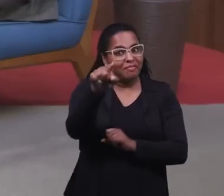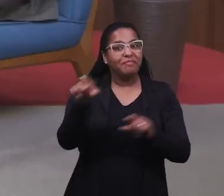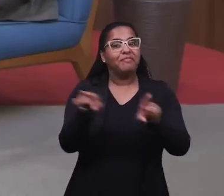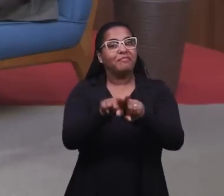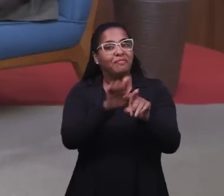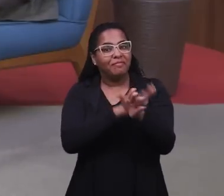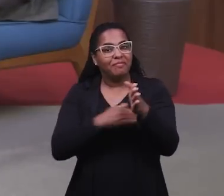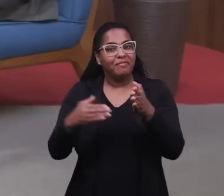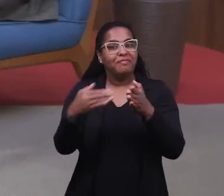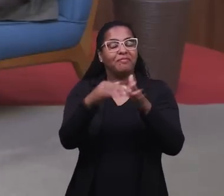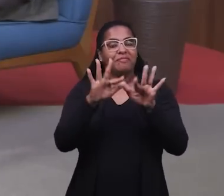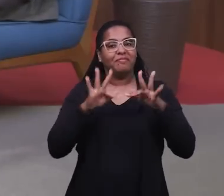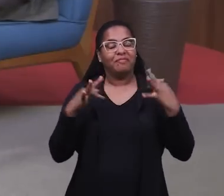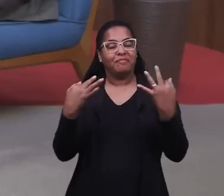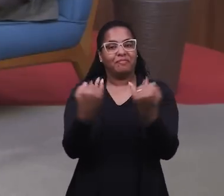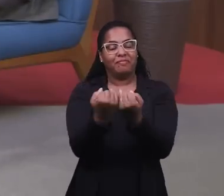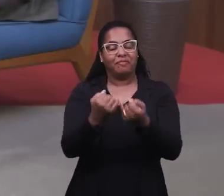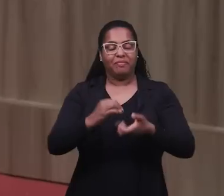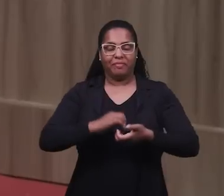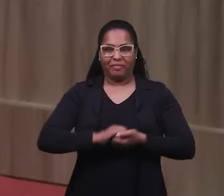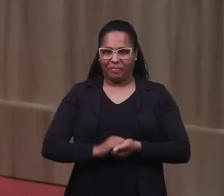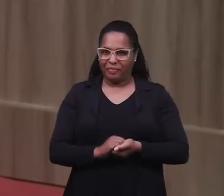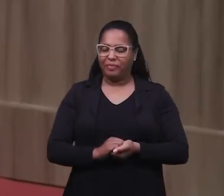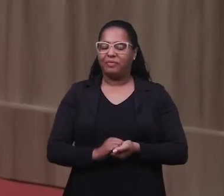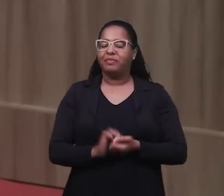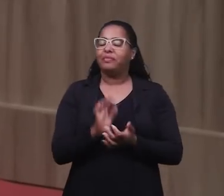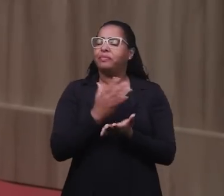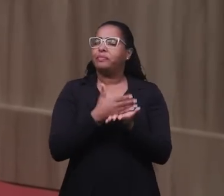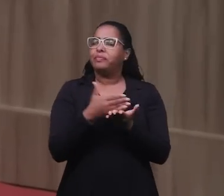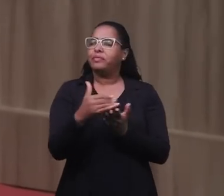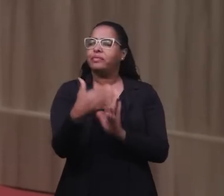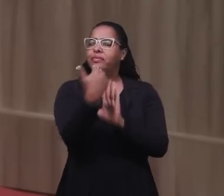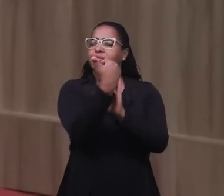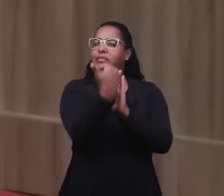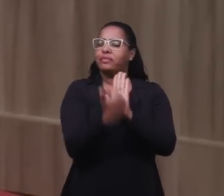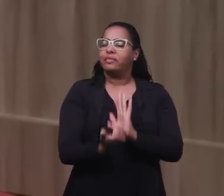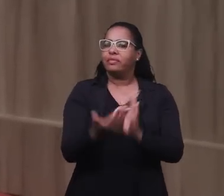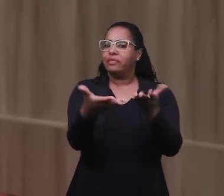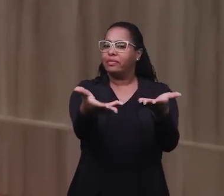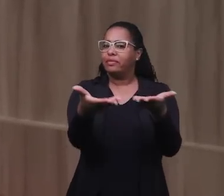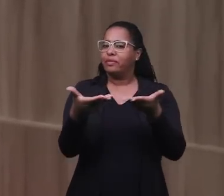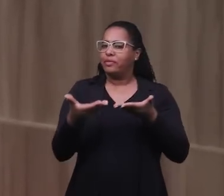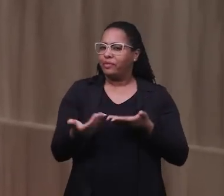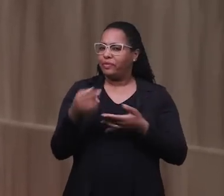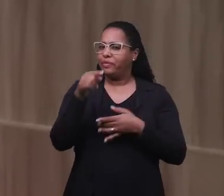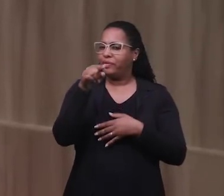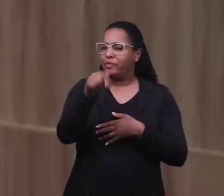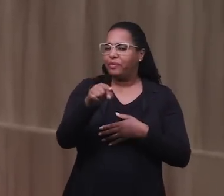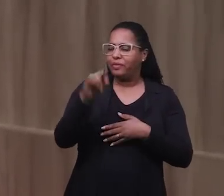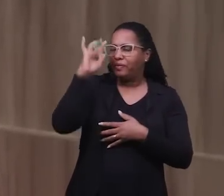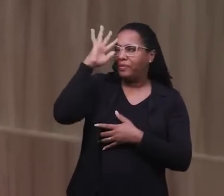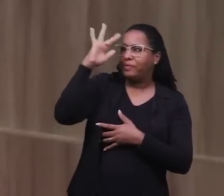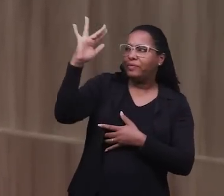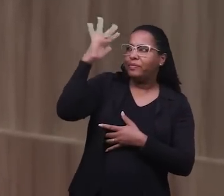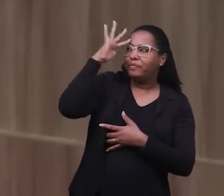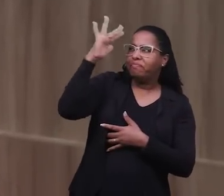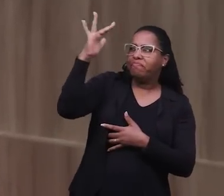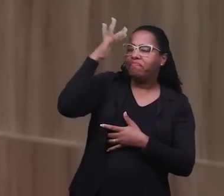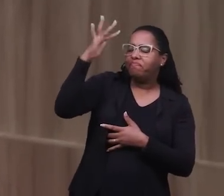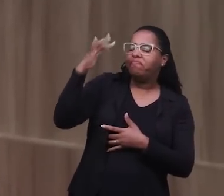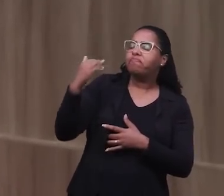você e para toda a sua família. Eu quero começar esse programa convidando você a uma